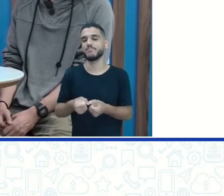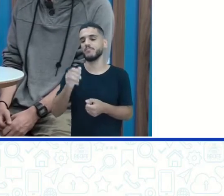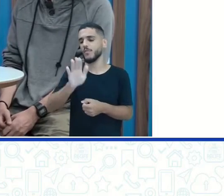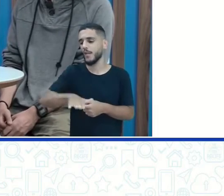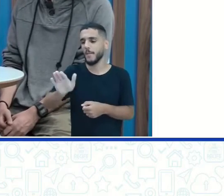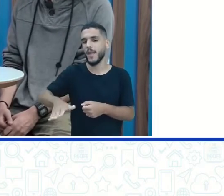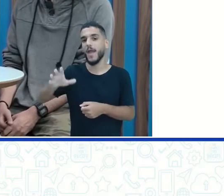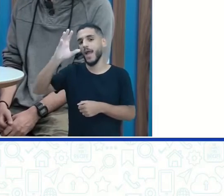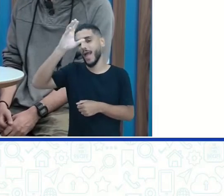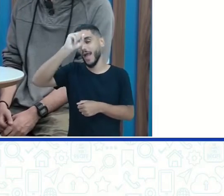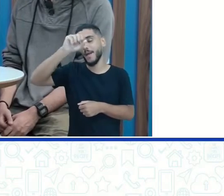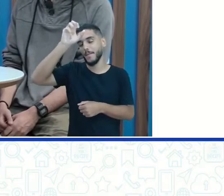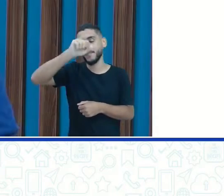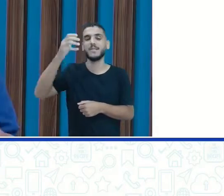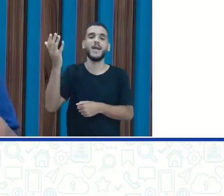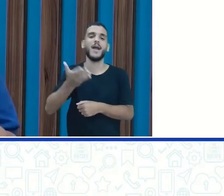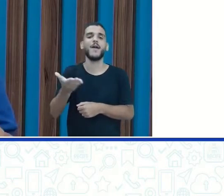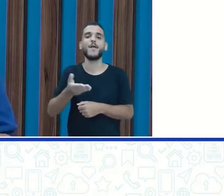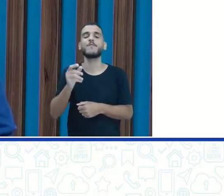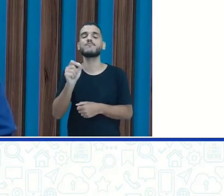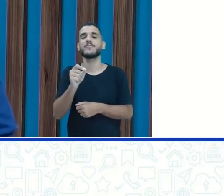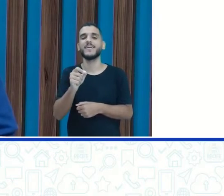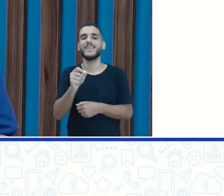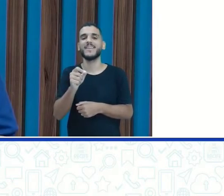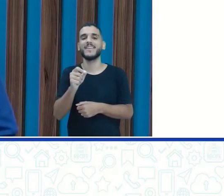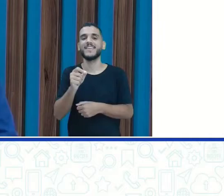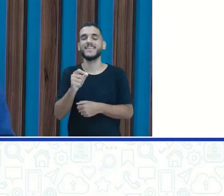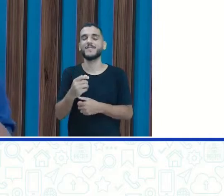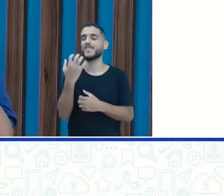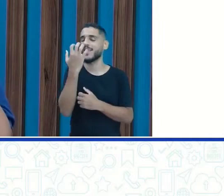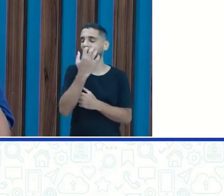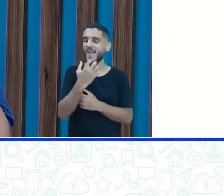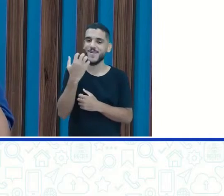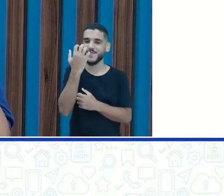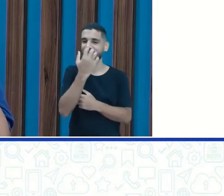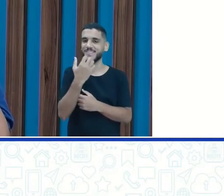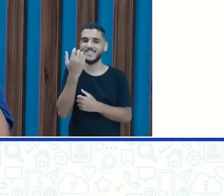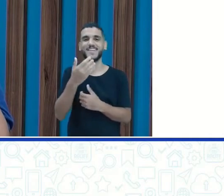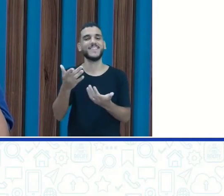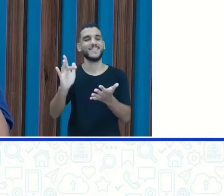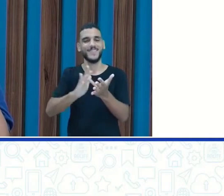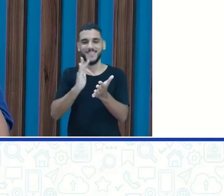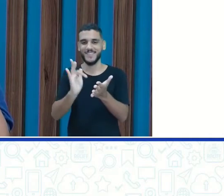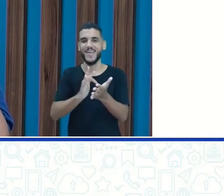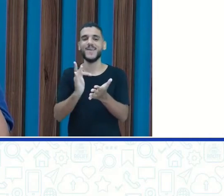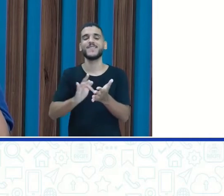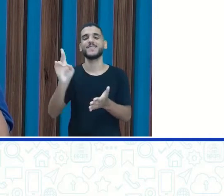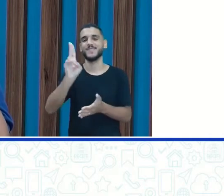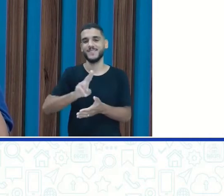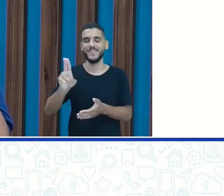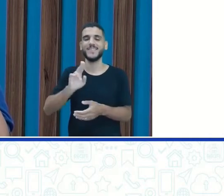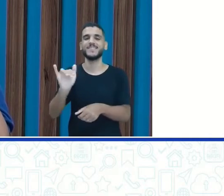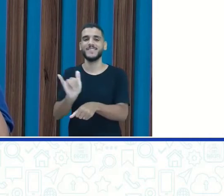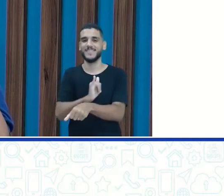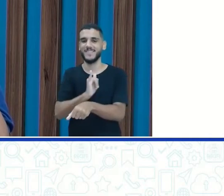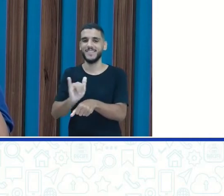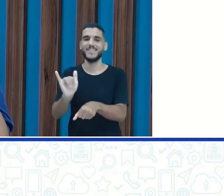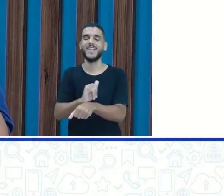aprender agora as notas musicais no tablet. Vamos